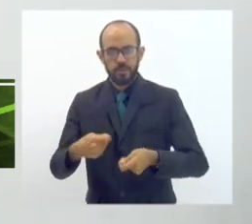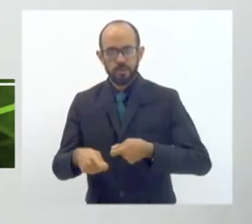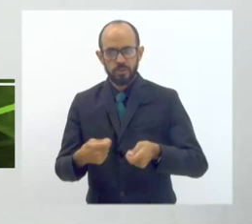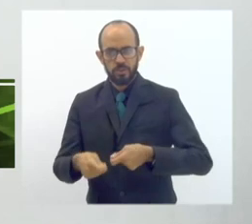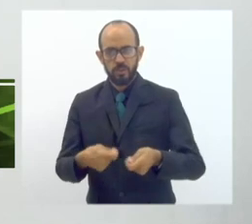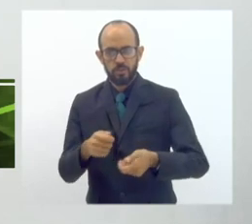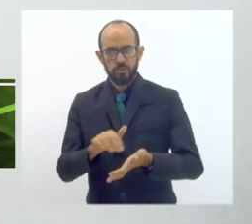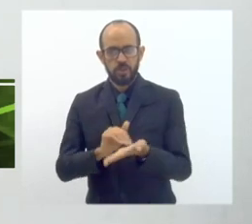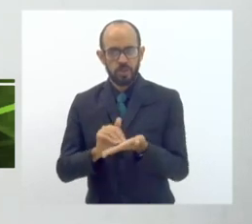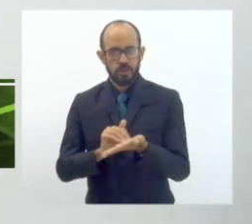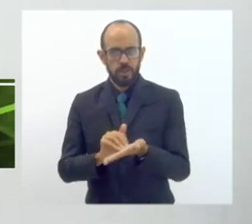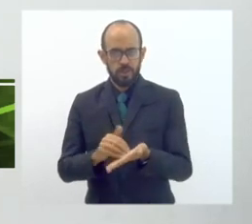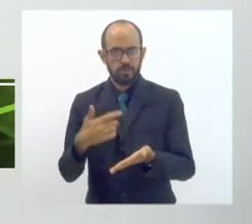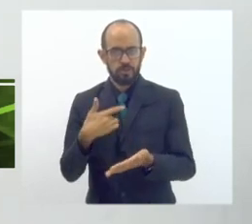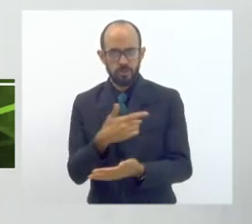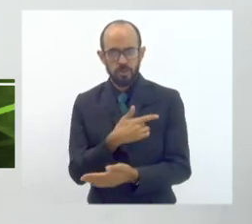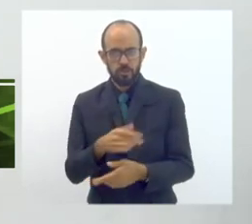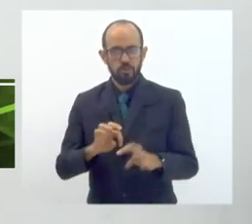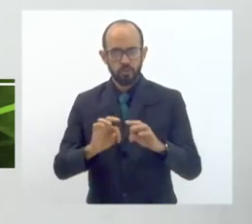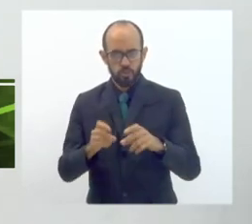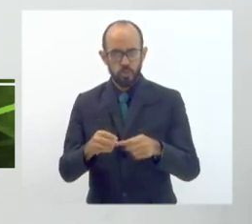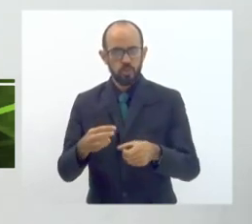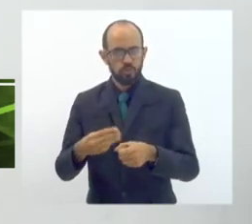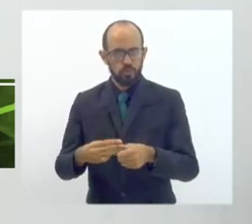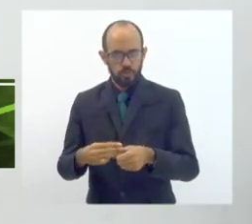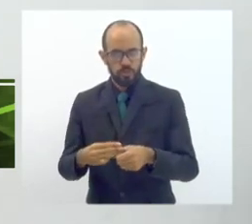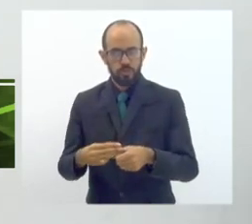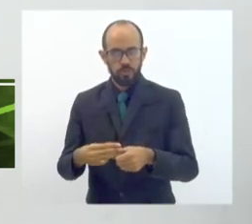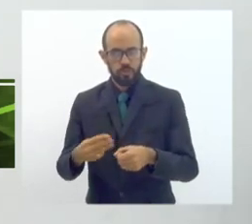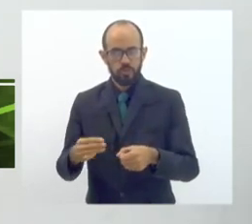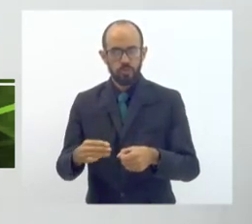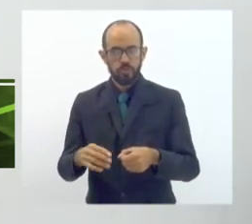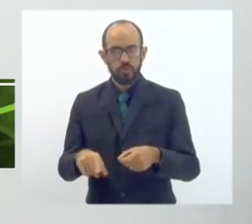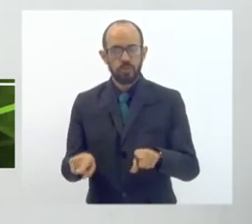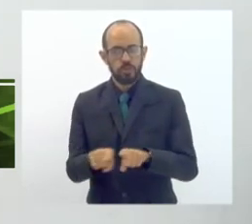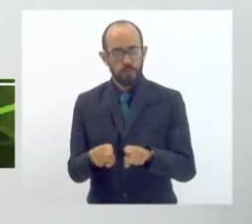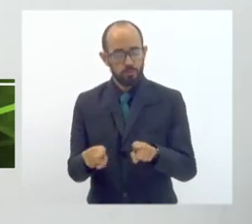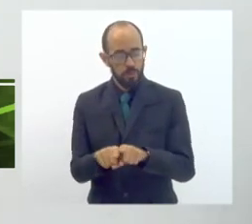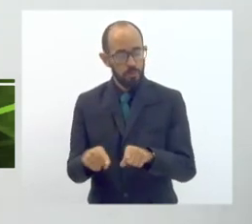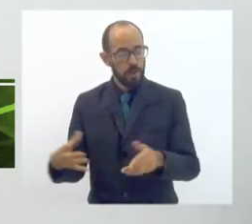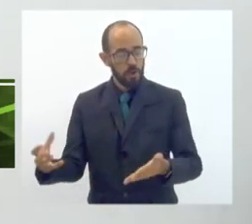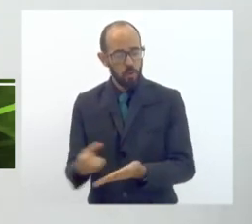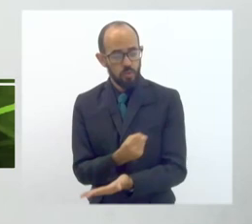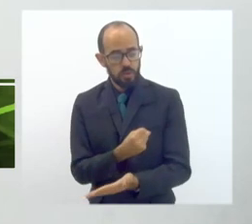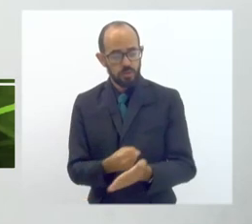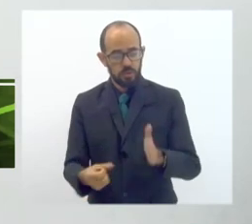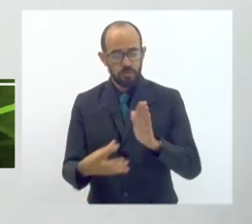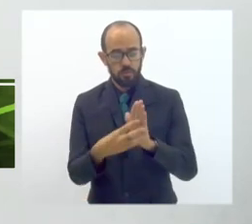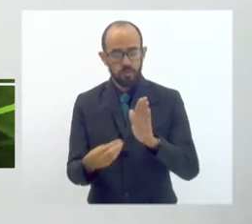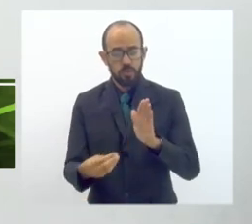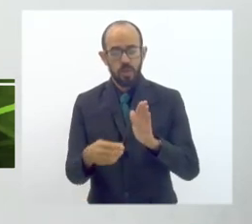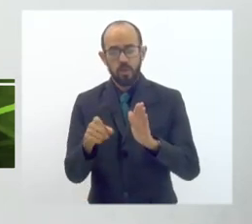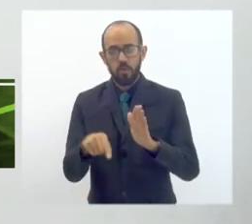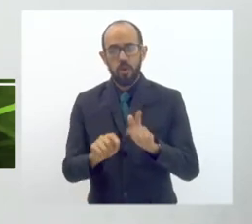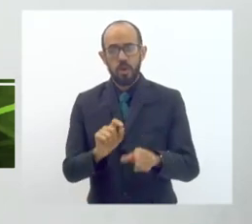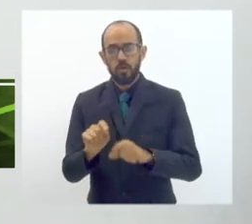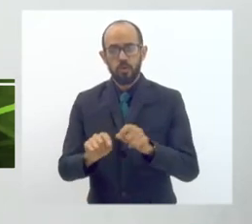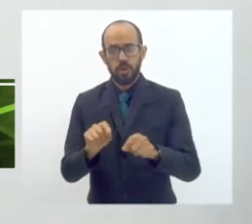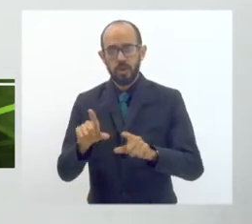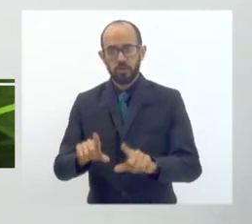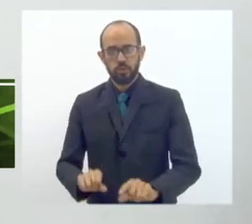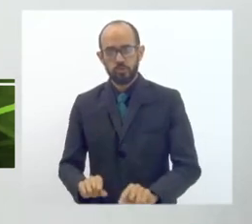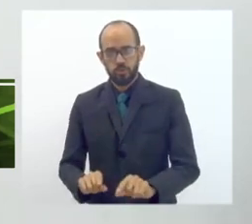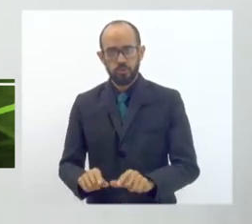saúde em todos os municípios. E uma das grandes conquistas desse modelo é a redução substancial dos